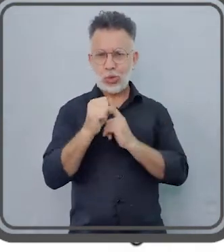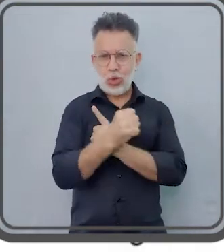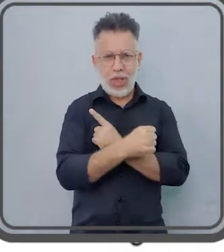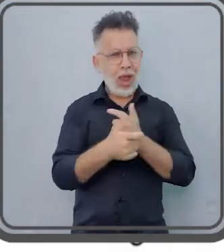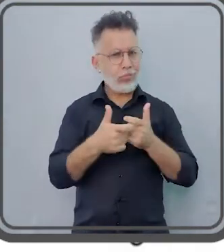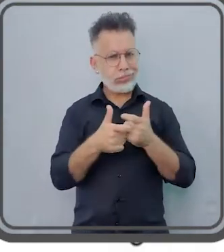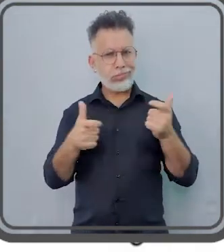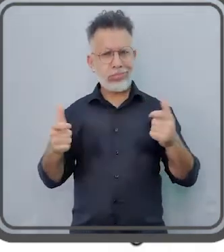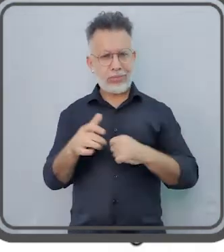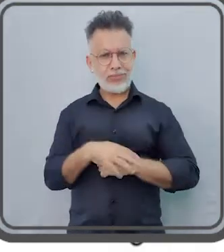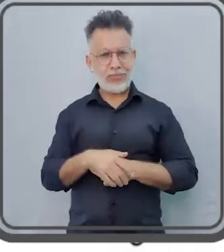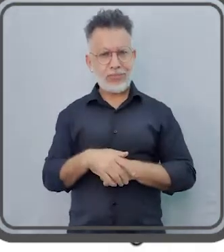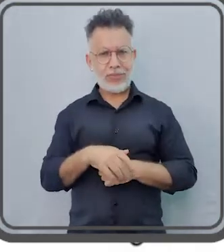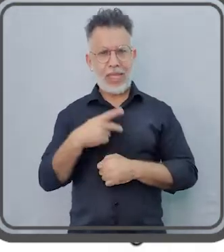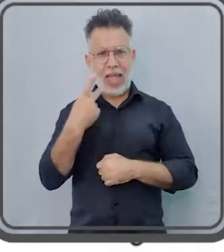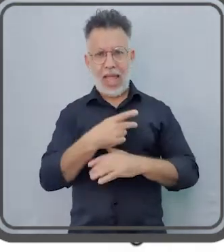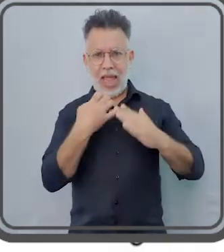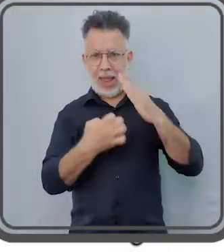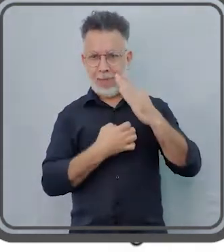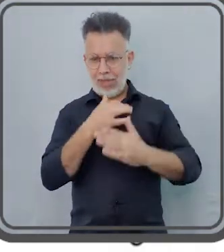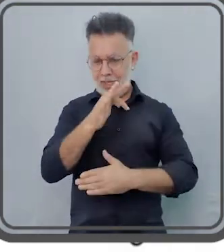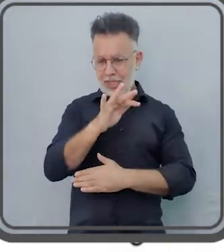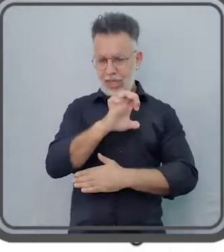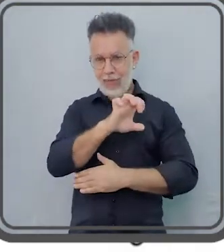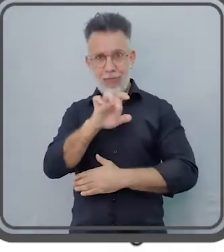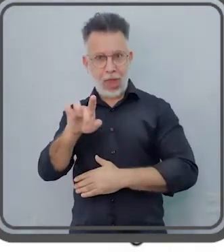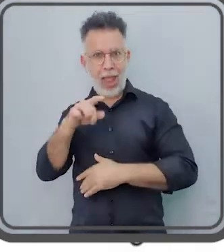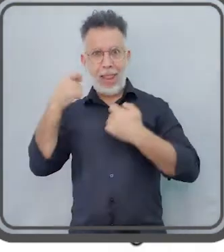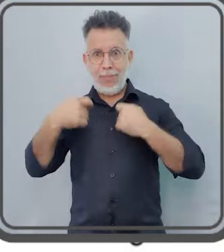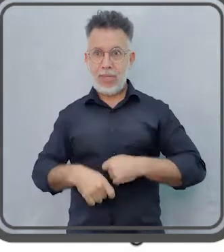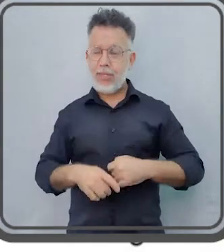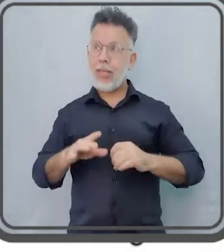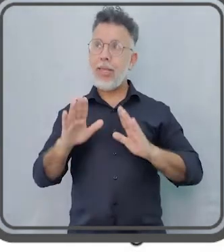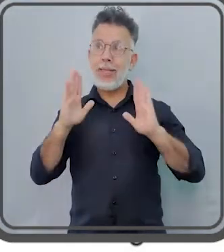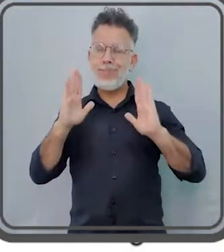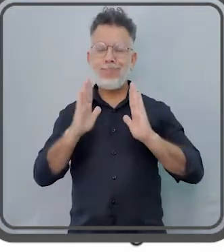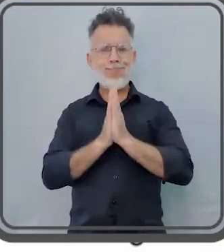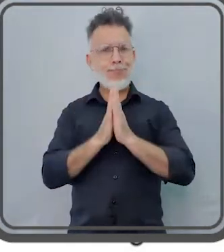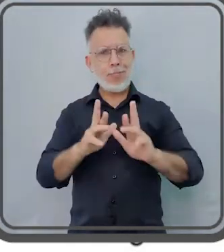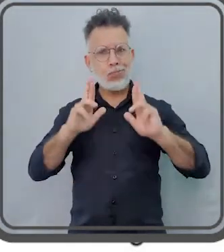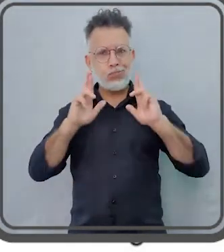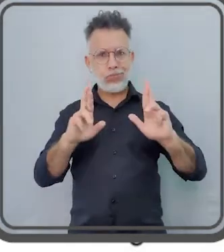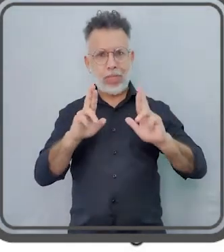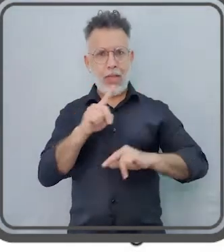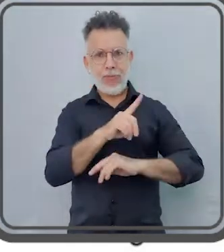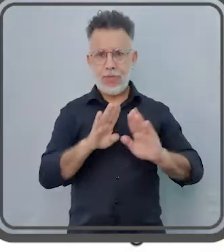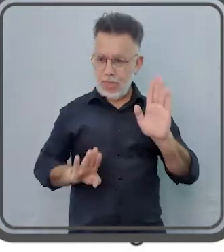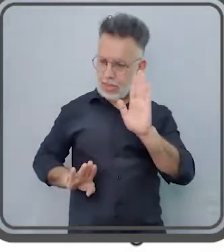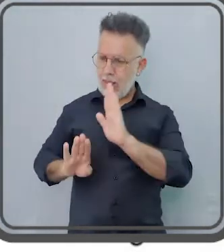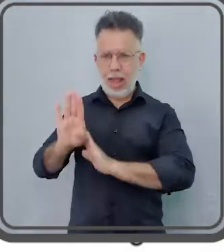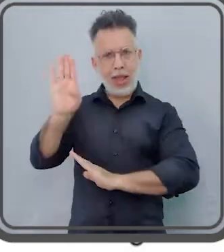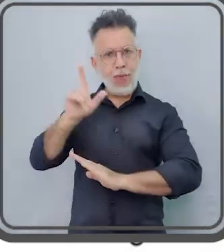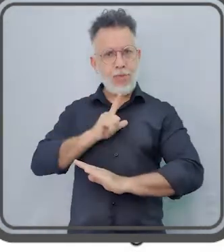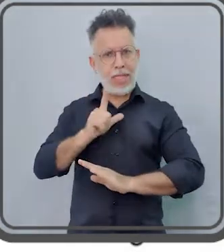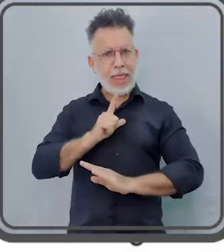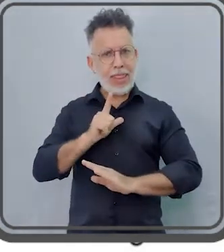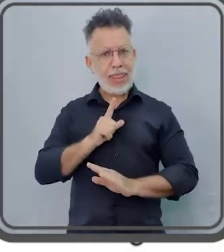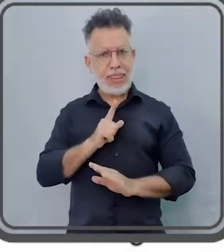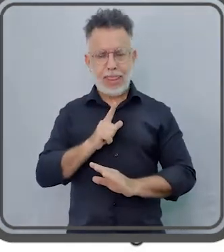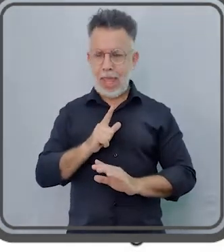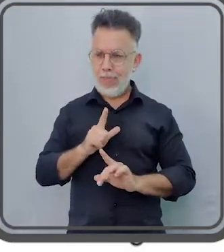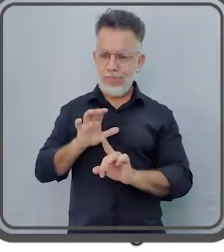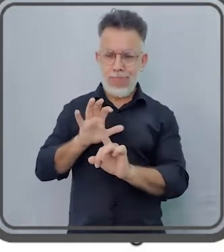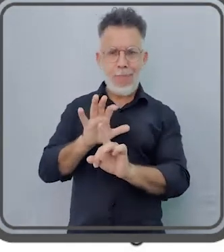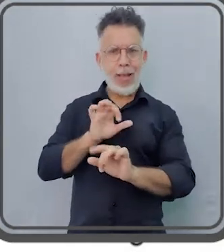FIU, ela precisa, eu faço votos e tenho certeza que vai acontecer, de que vocês escalem. Vocês têm um impacto de